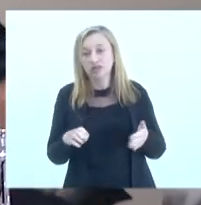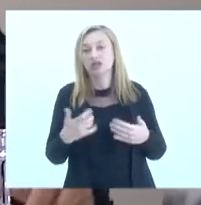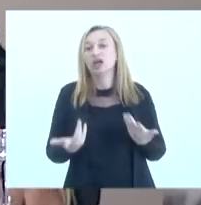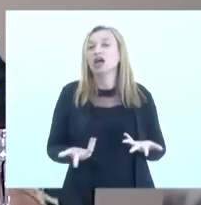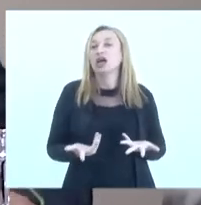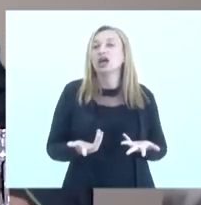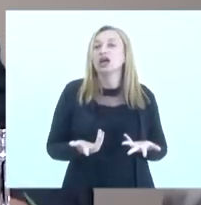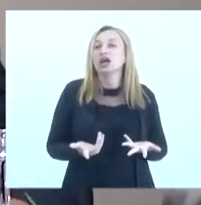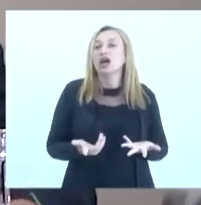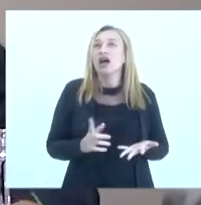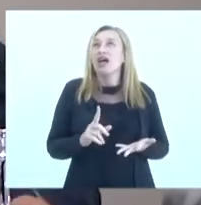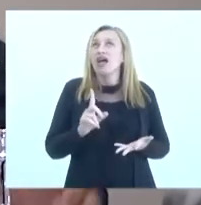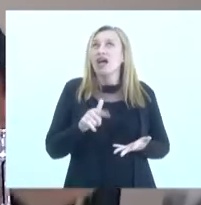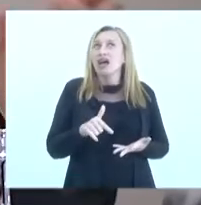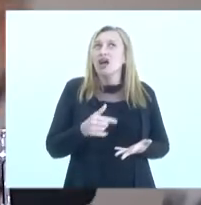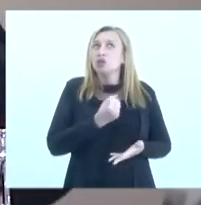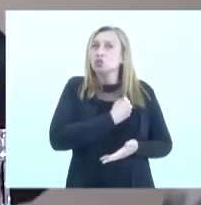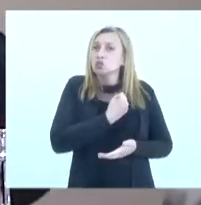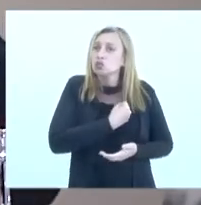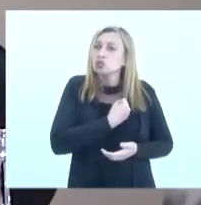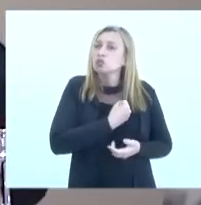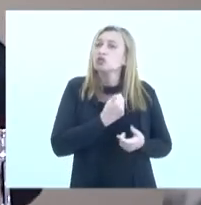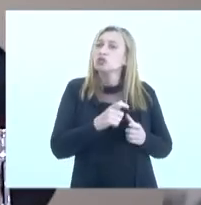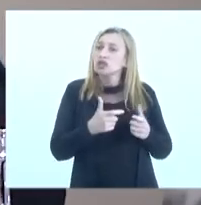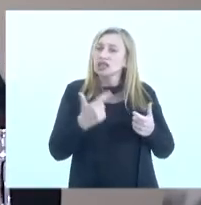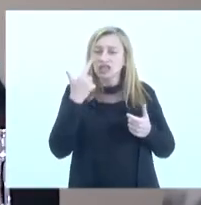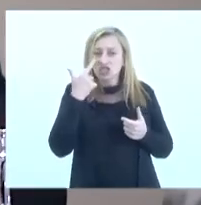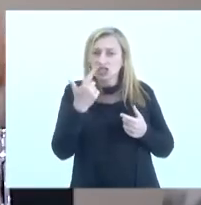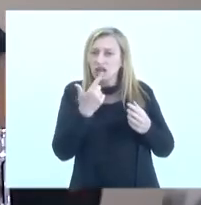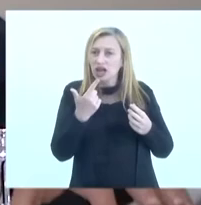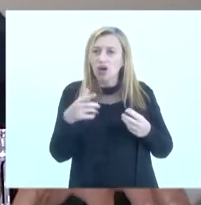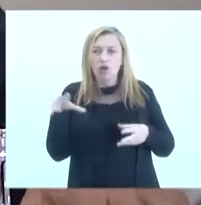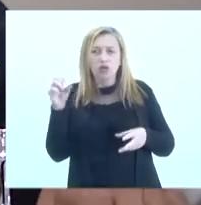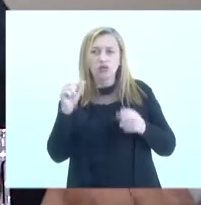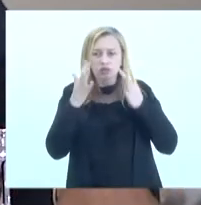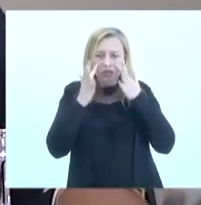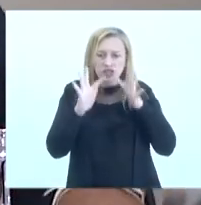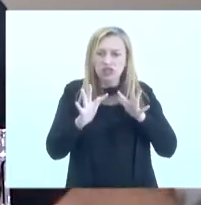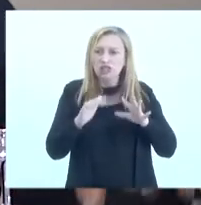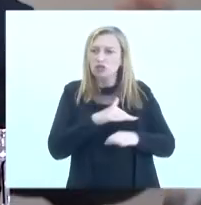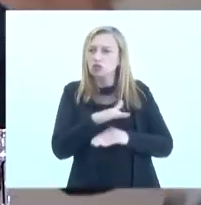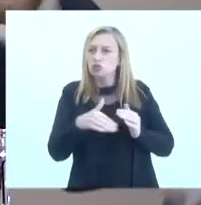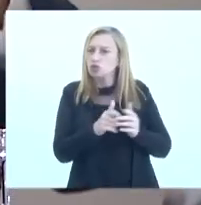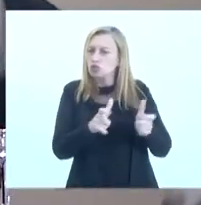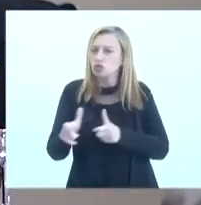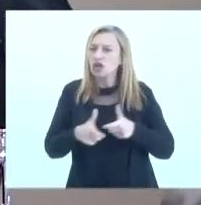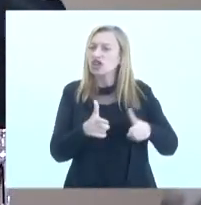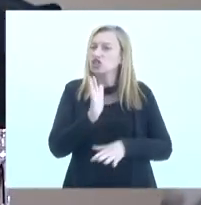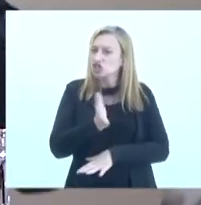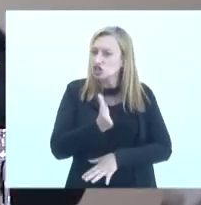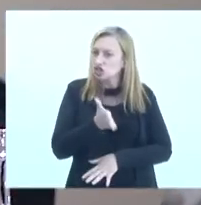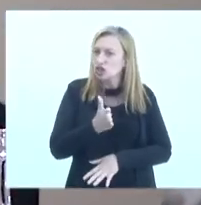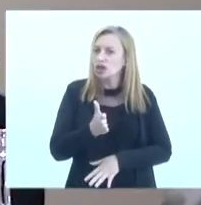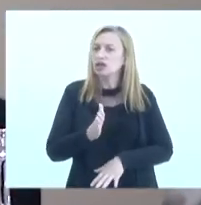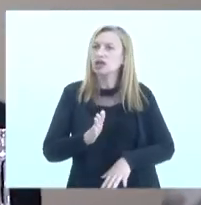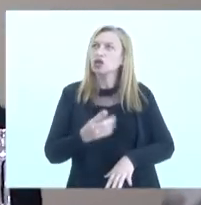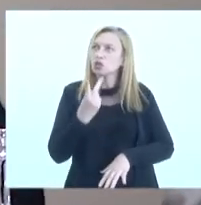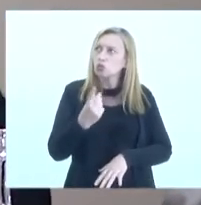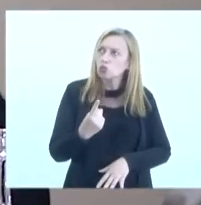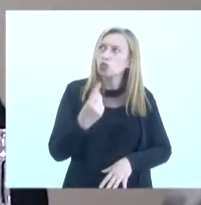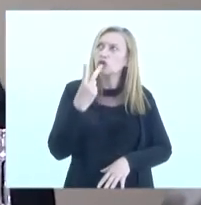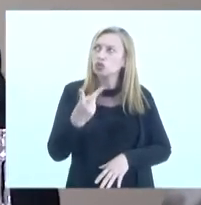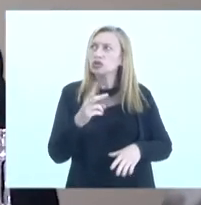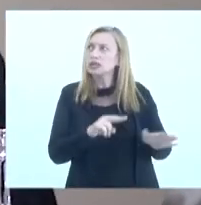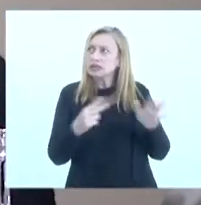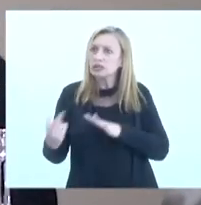Então, é uma demanda que a gente está vendo, ouvindo em toda a região. Então, nós vamos... Já, mais uma ou duas semanas, botar em